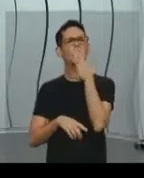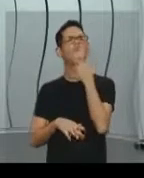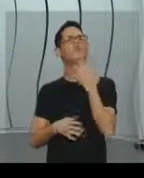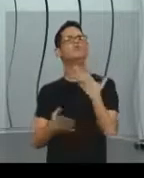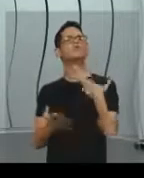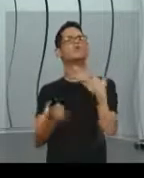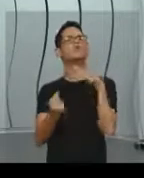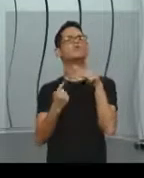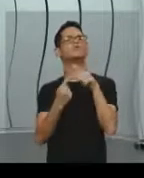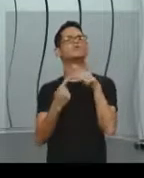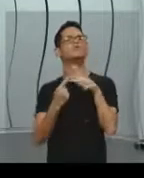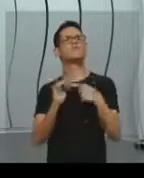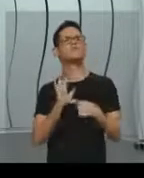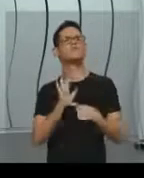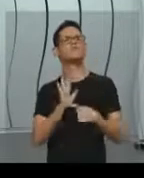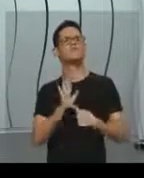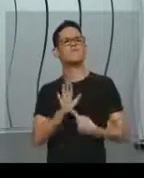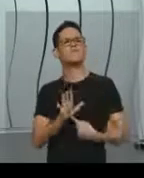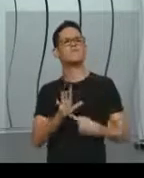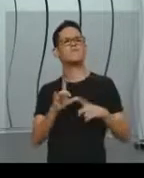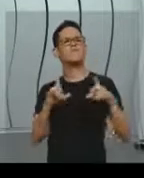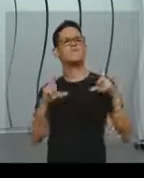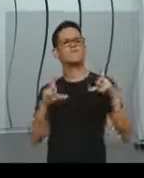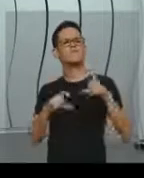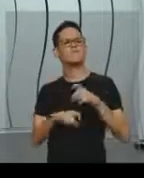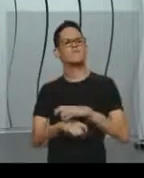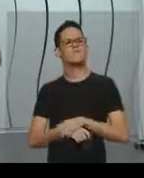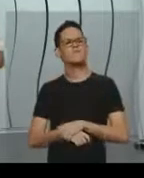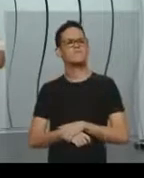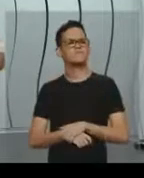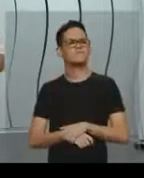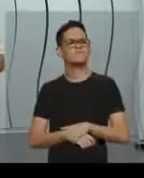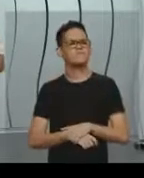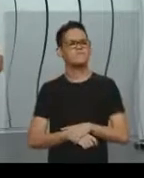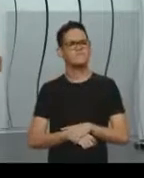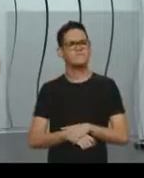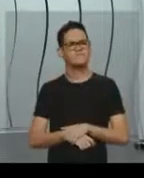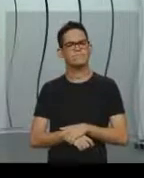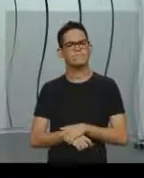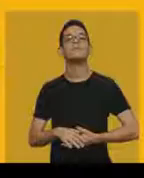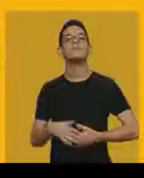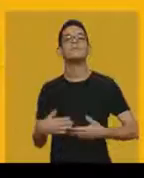intenção ao demonstrar aquela composição, né?